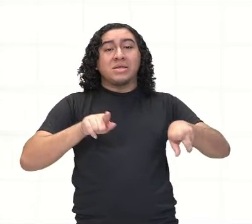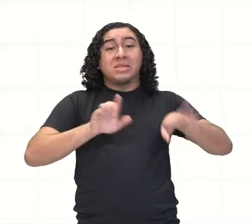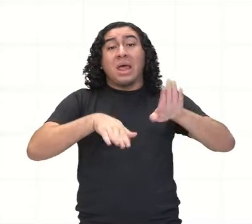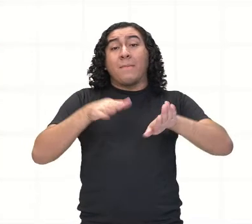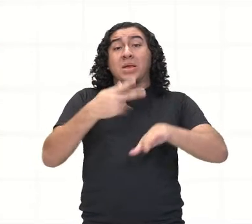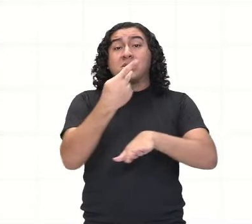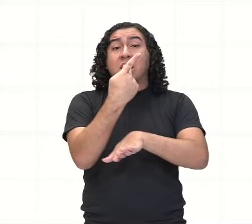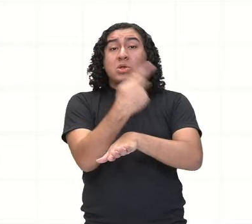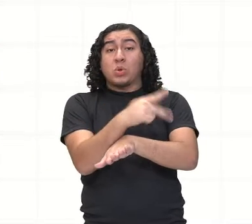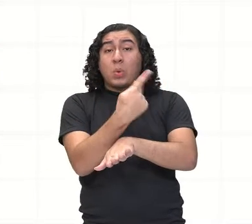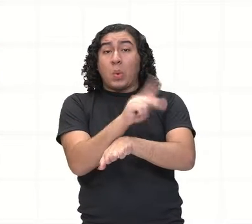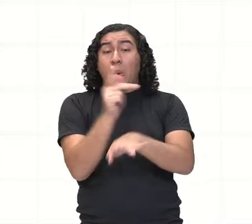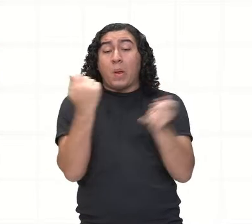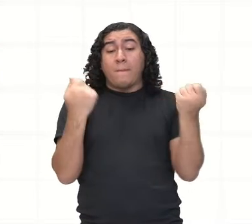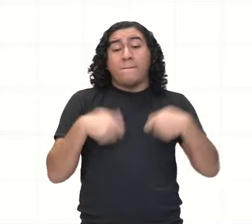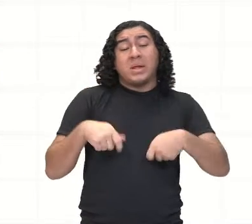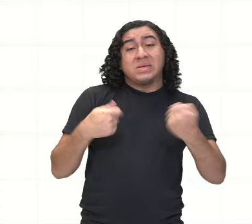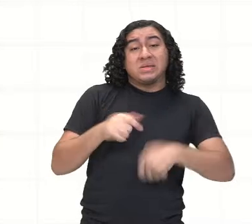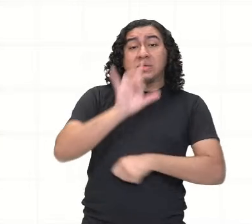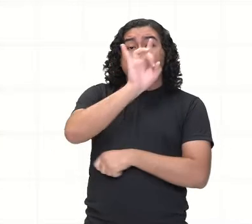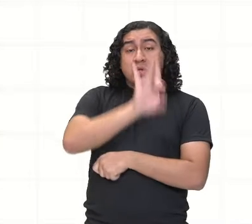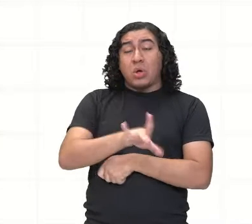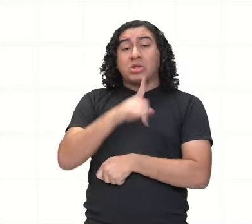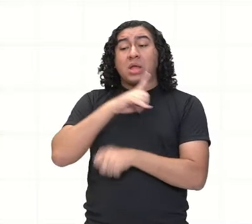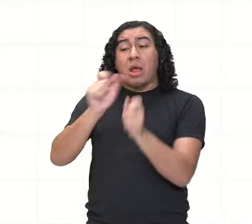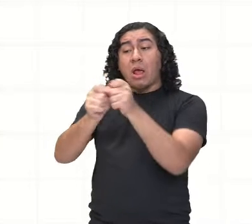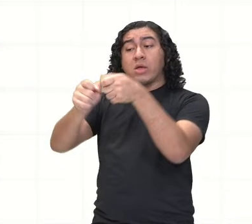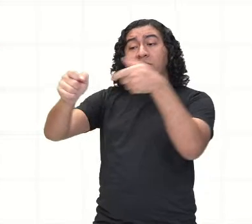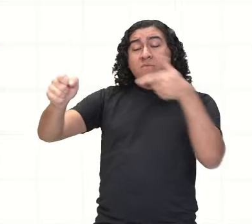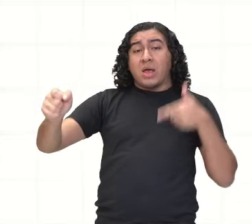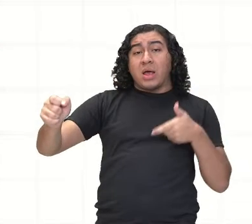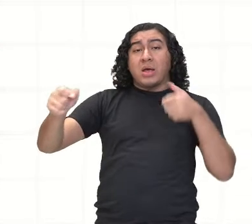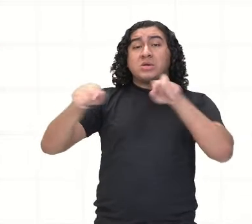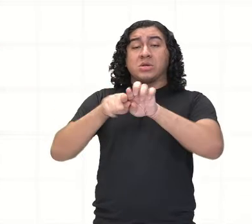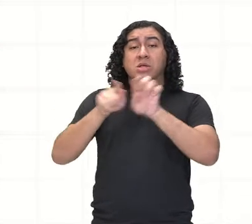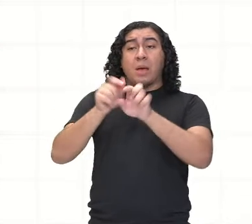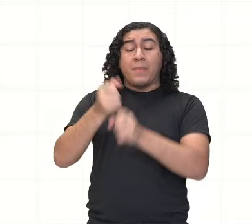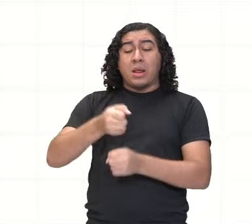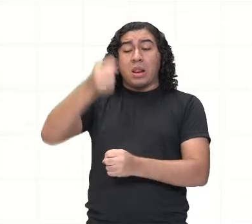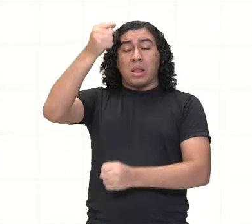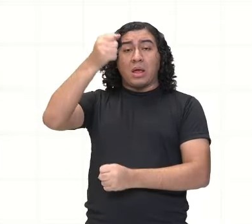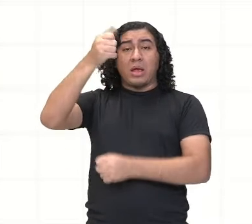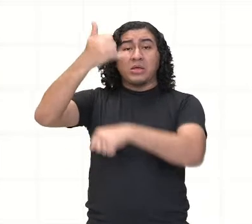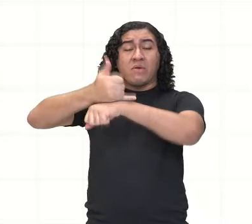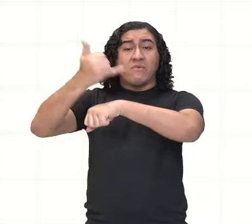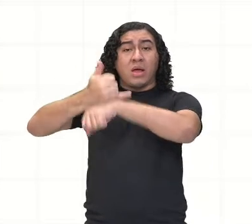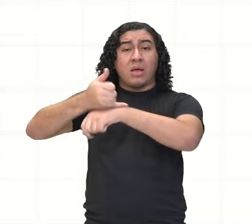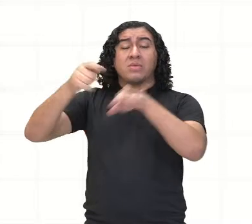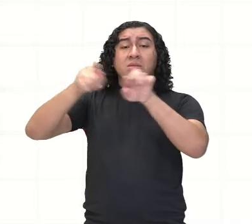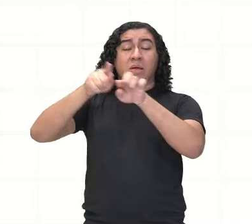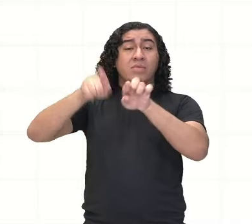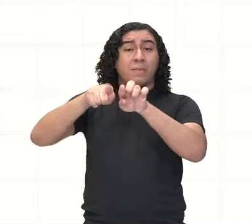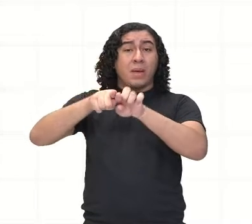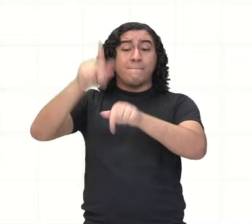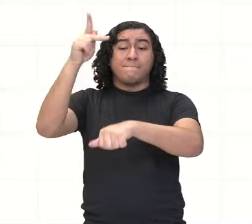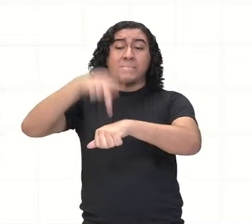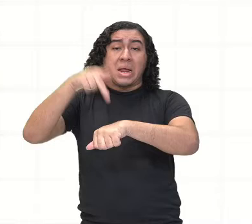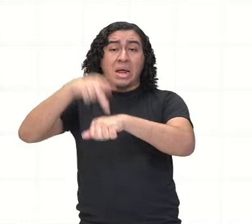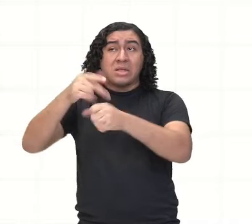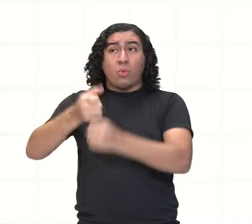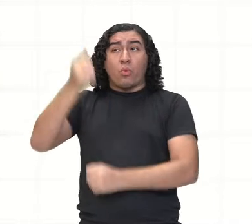da época. Então, eles vão lutar com arco e flecha, com lanças e ferramentas de pedras. E as suas embarcações,